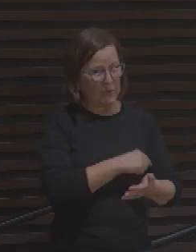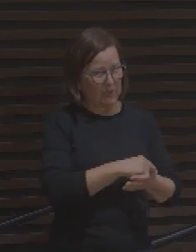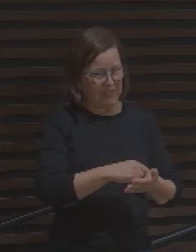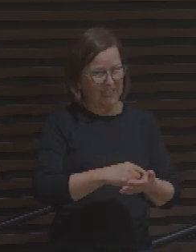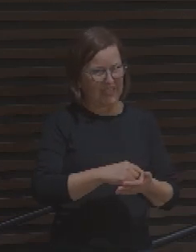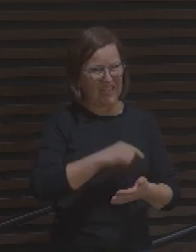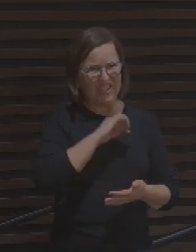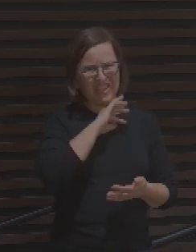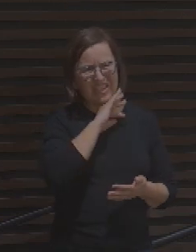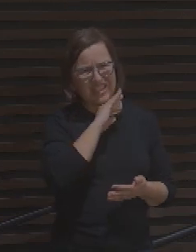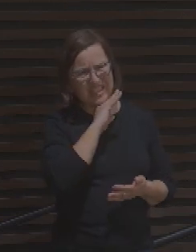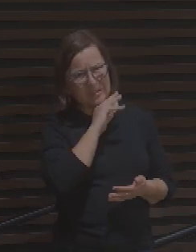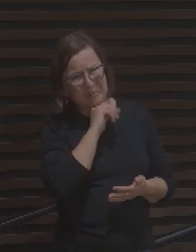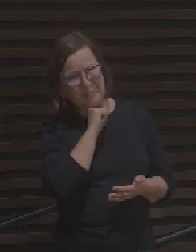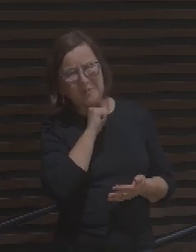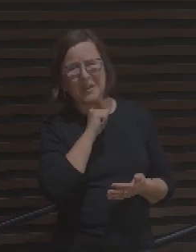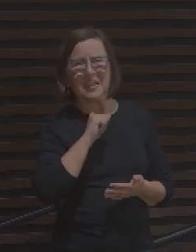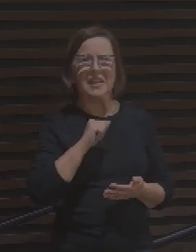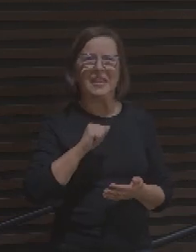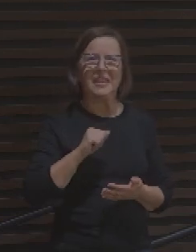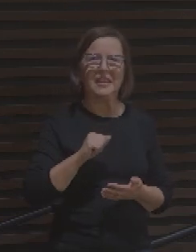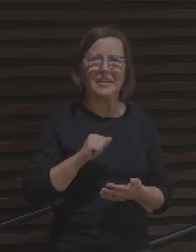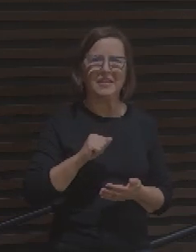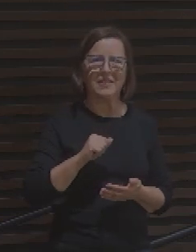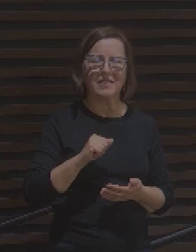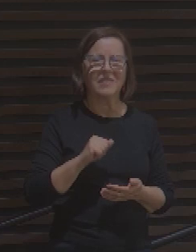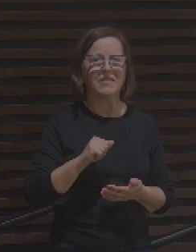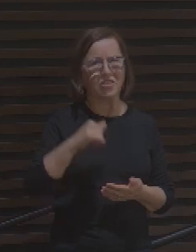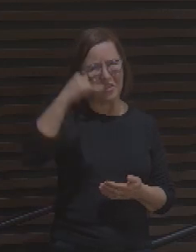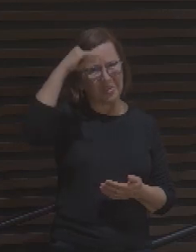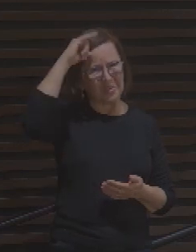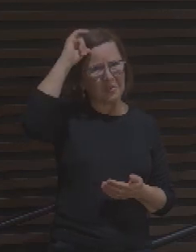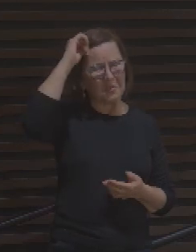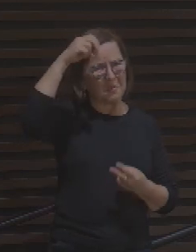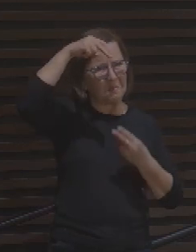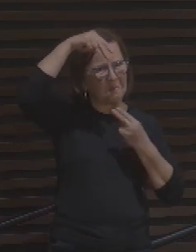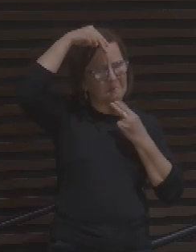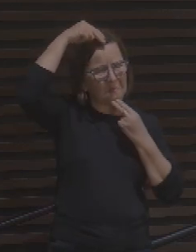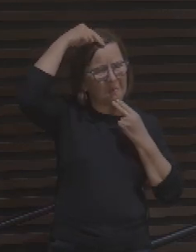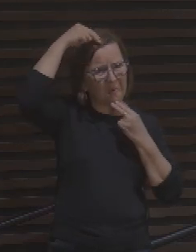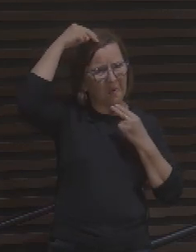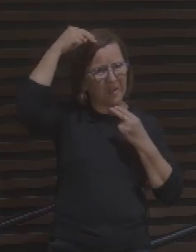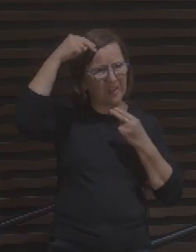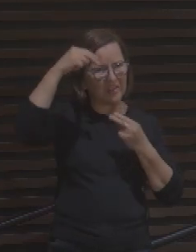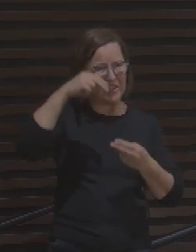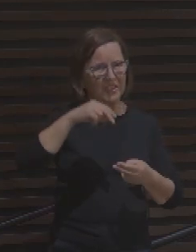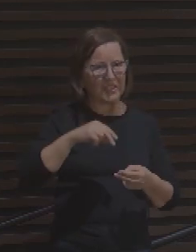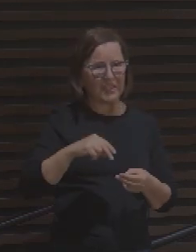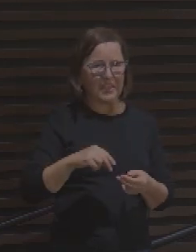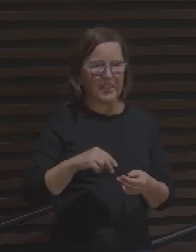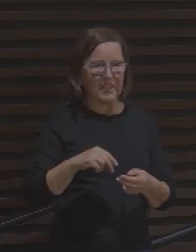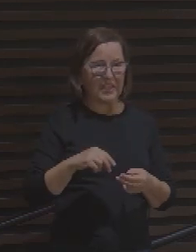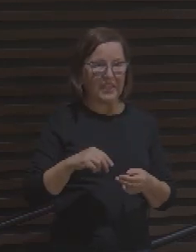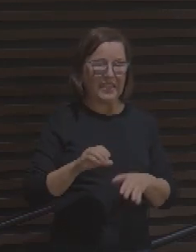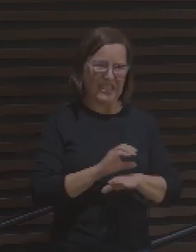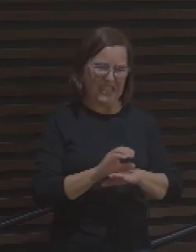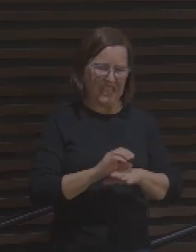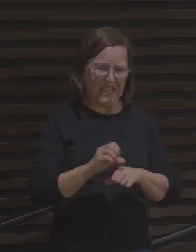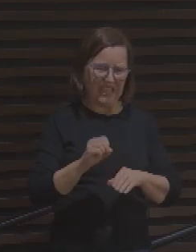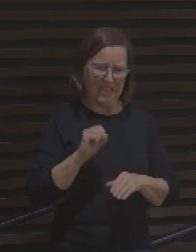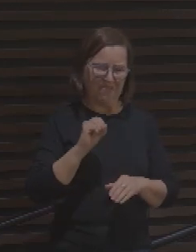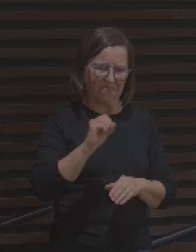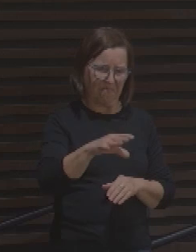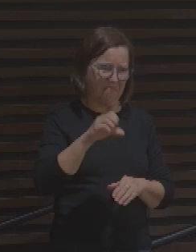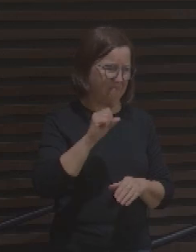a cinza de uma novilha aspergido sobre os contaminados os